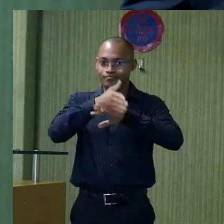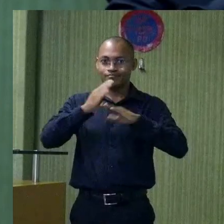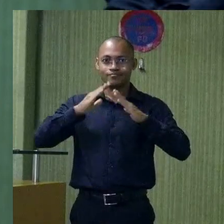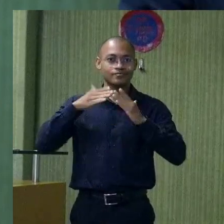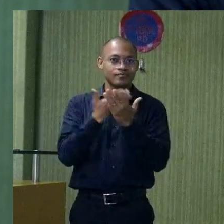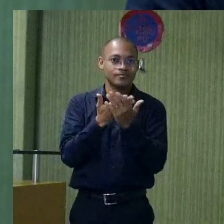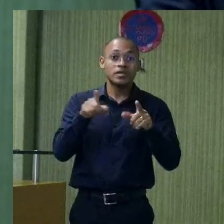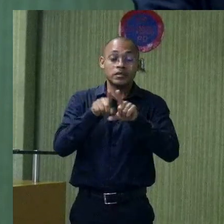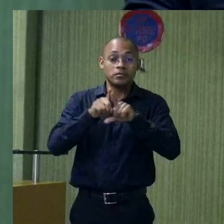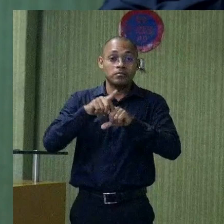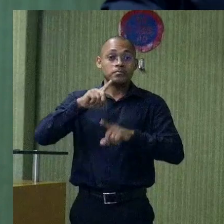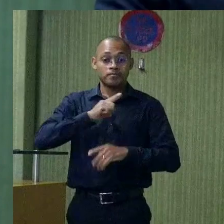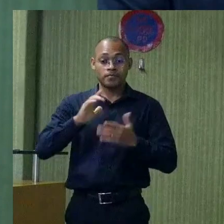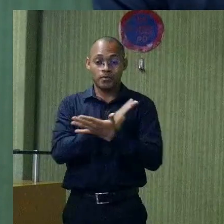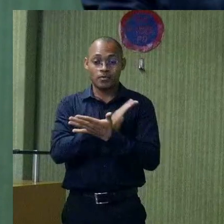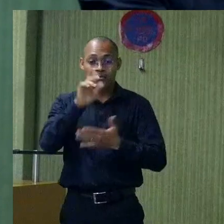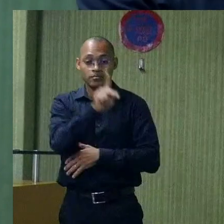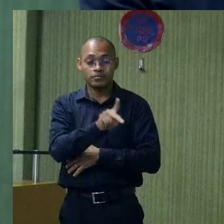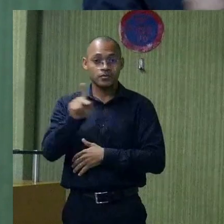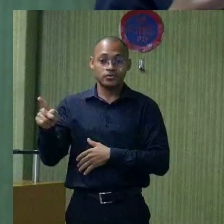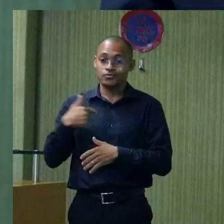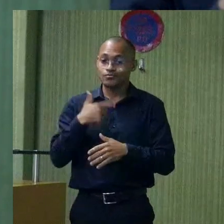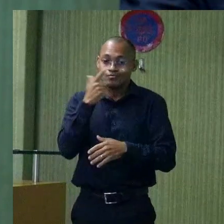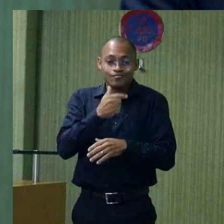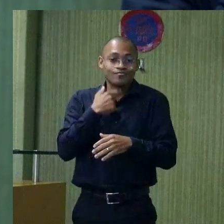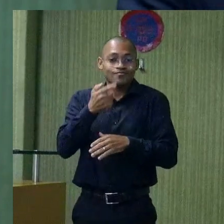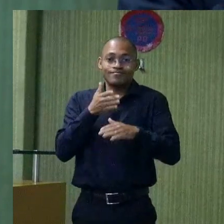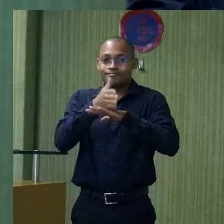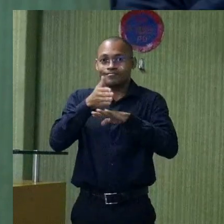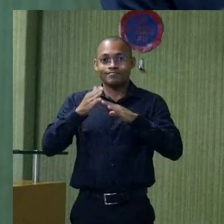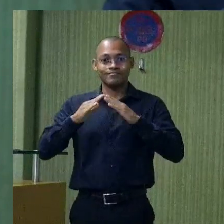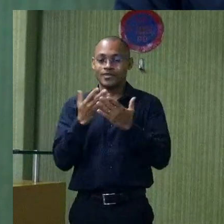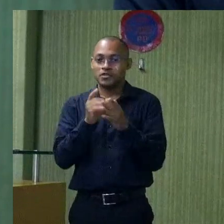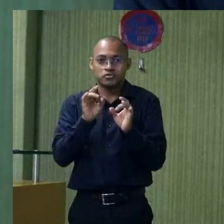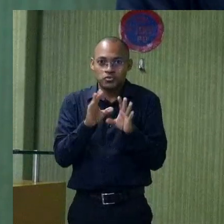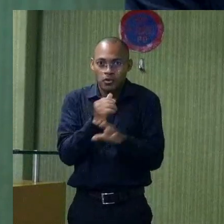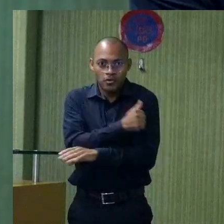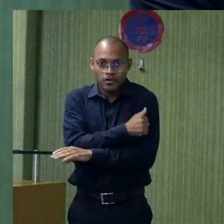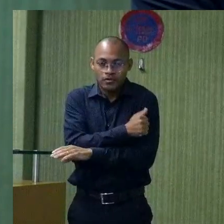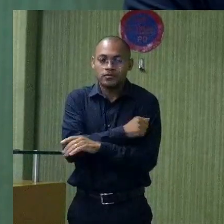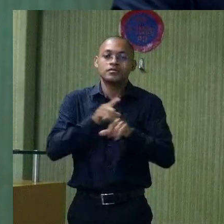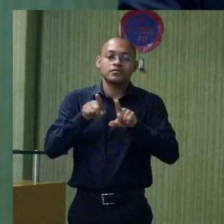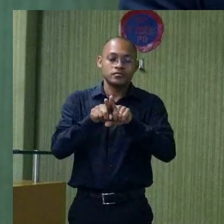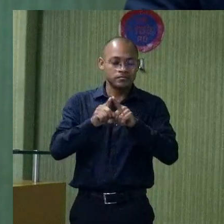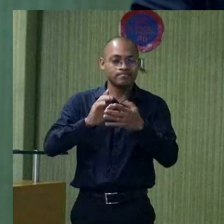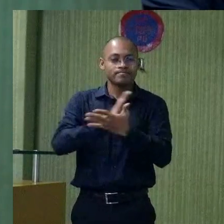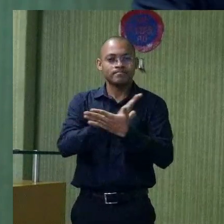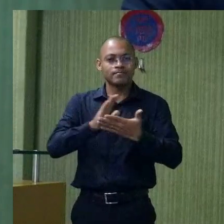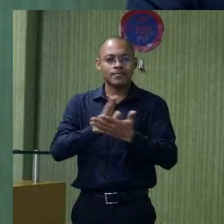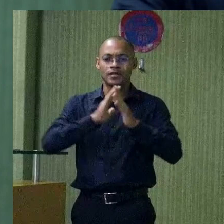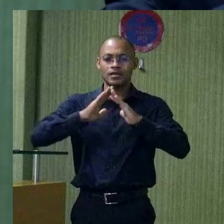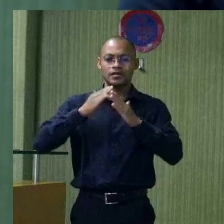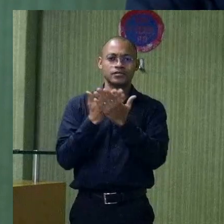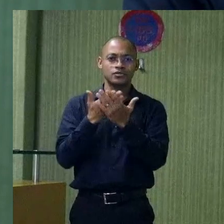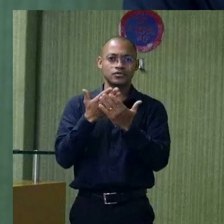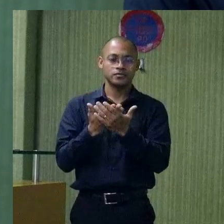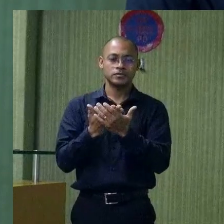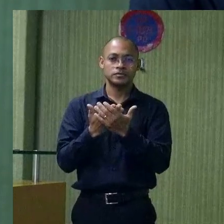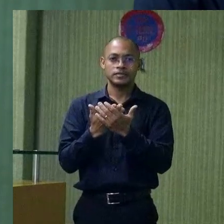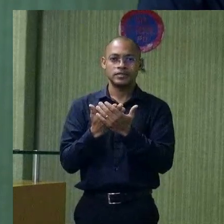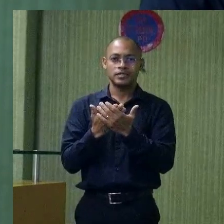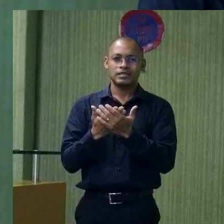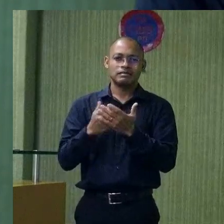professores que também não conseguiam acessar a Escola na não só os alunos nós tivos as escolas totalmente